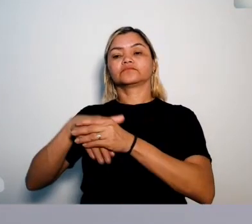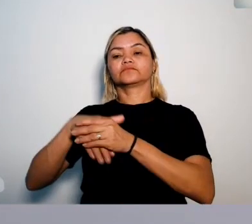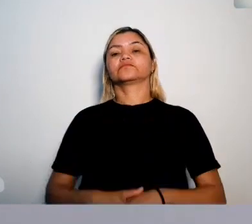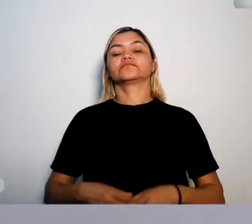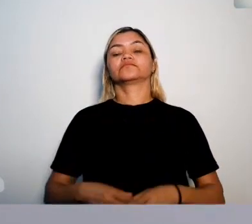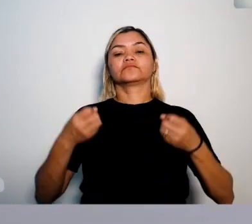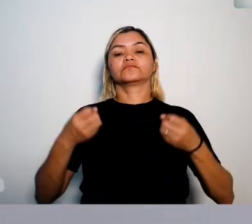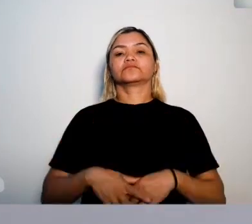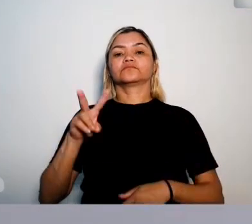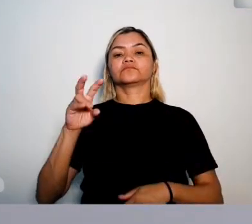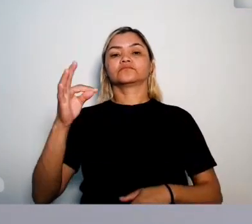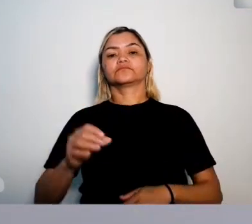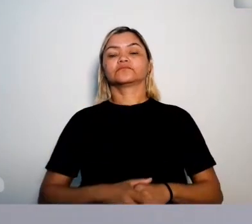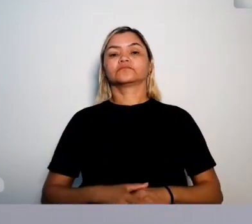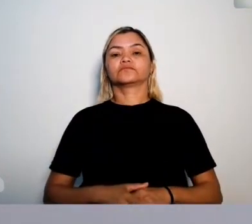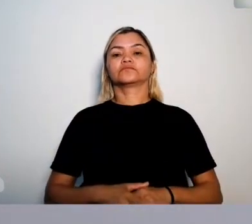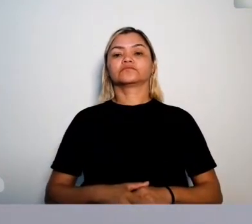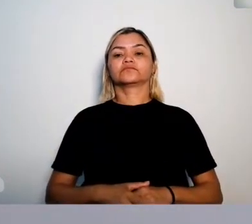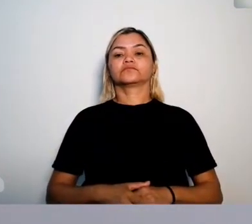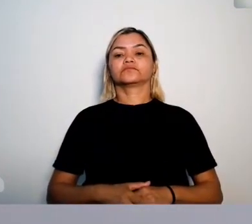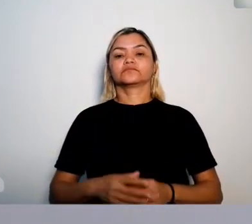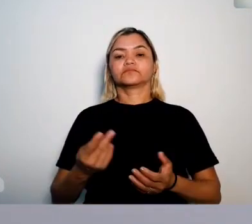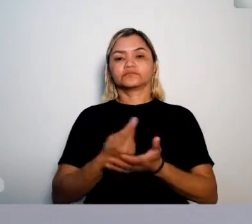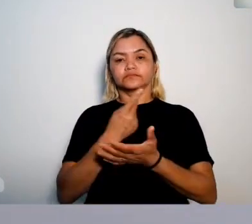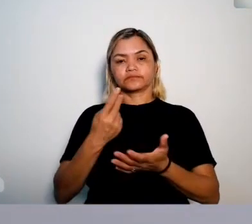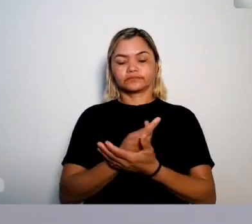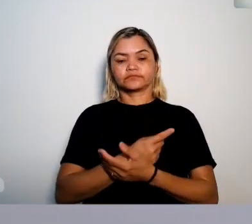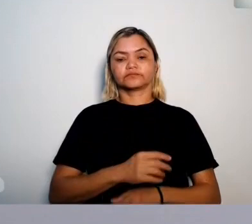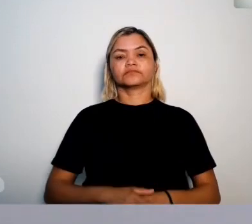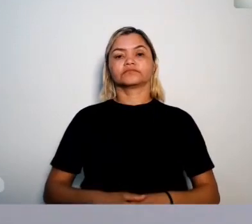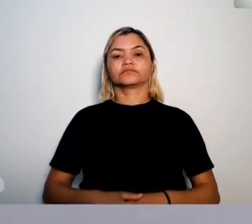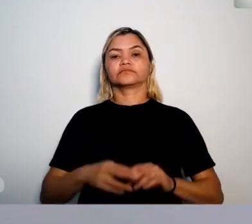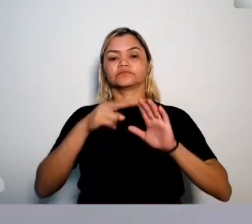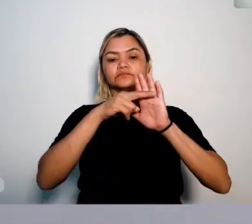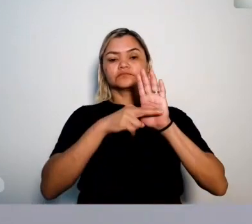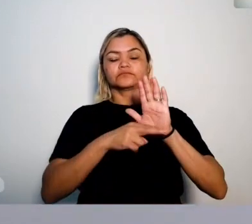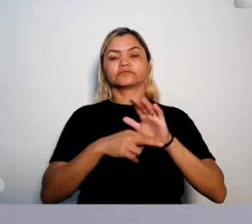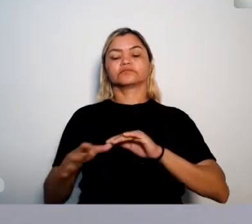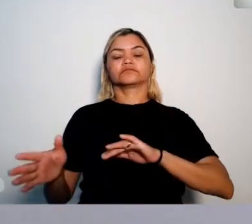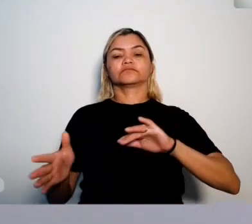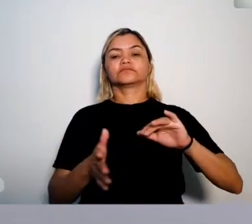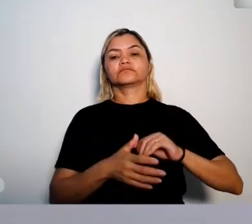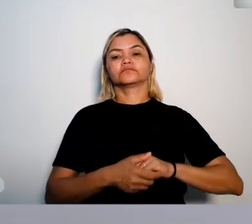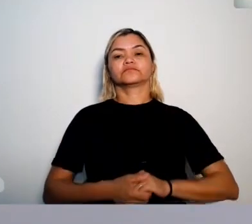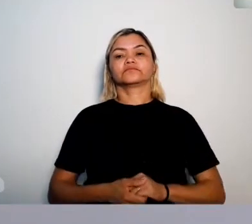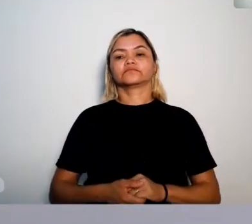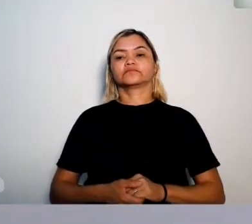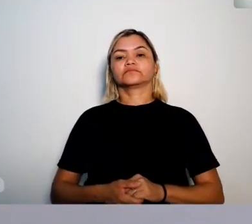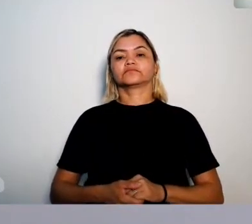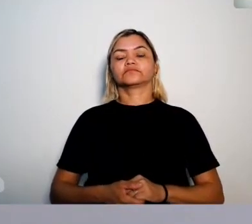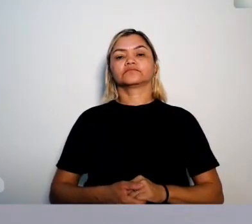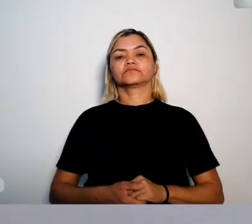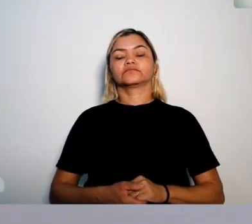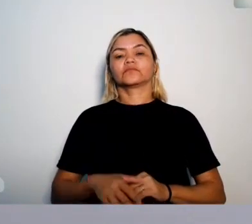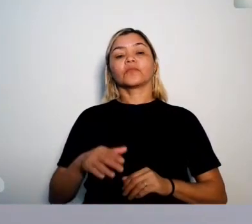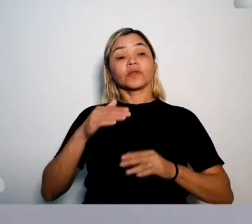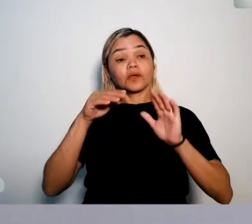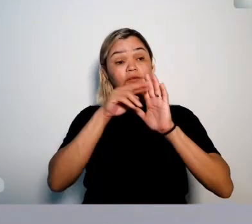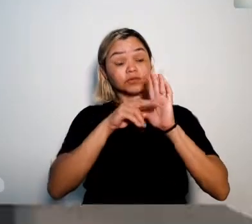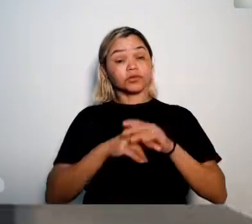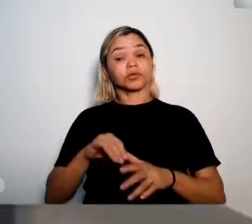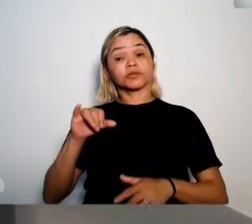Então, eu cometi uma falha regimental. Senhor Jorge, presidente. Tempo pela ordem, vereador Daís Colina. Senhor presidente, eu entendo que Vossa Excelência